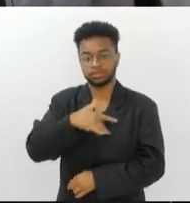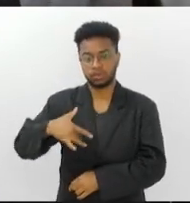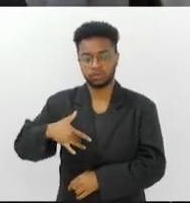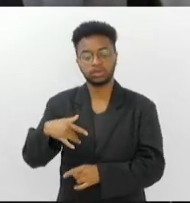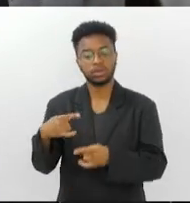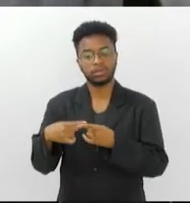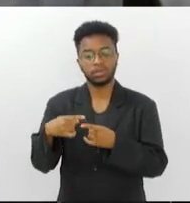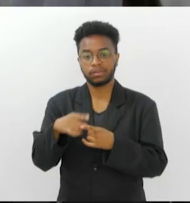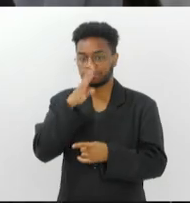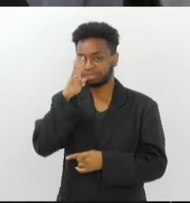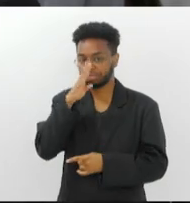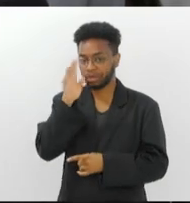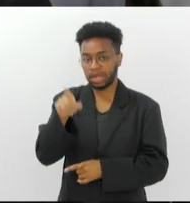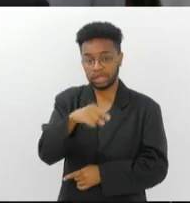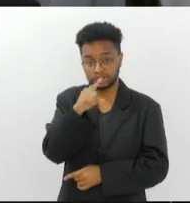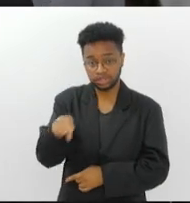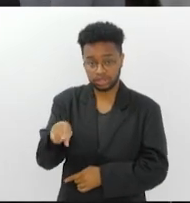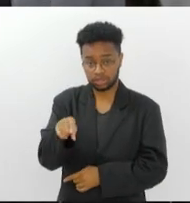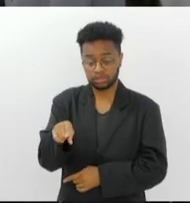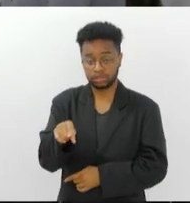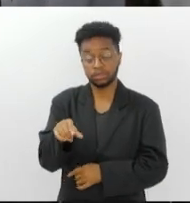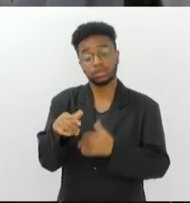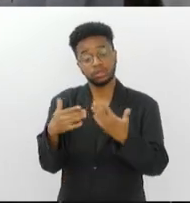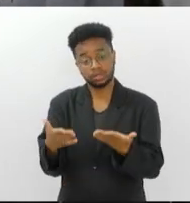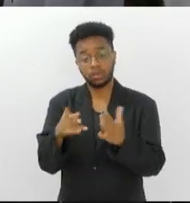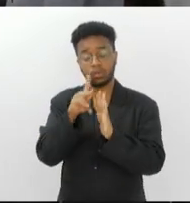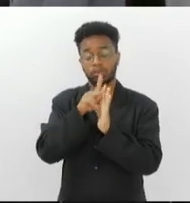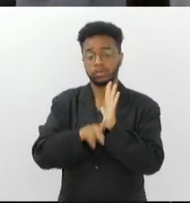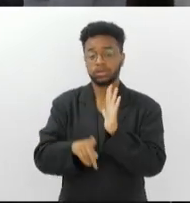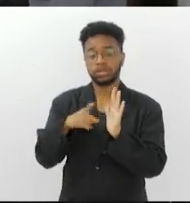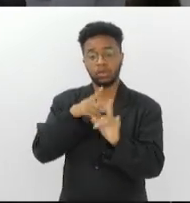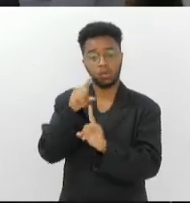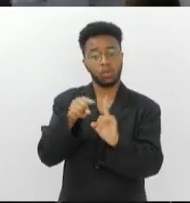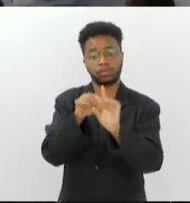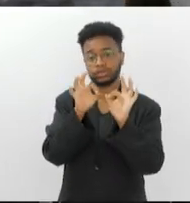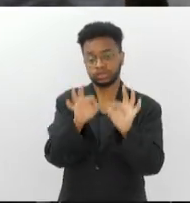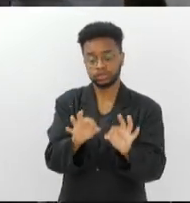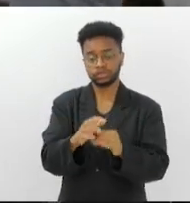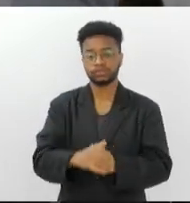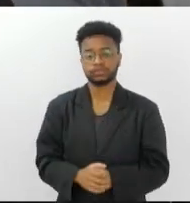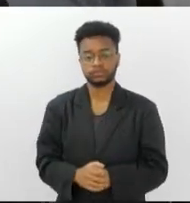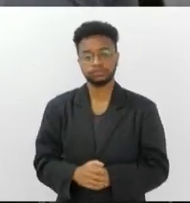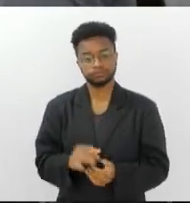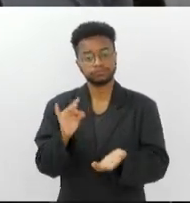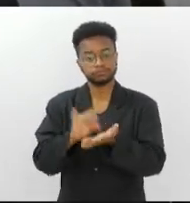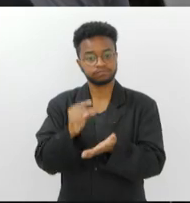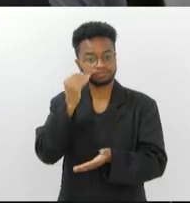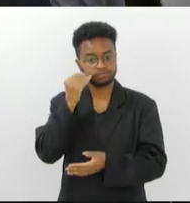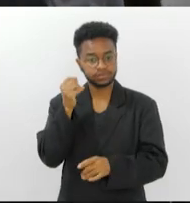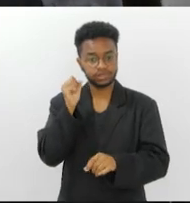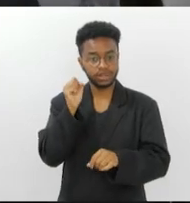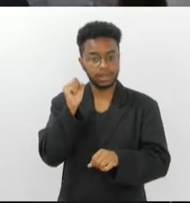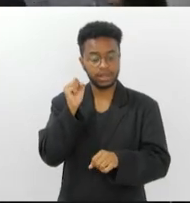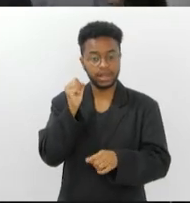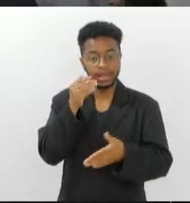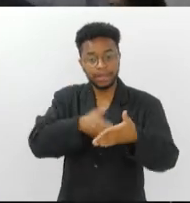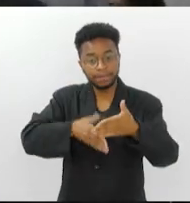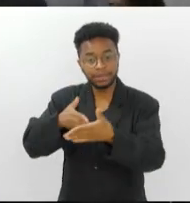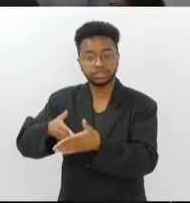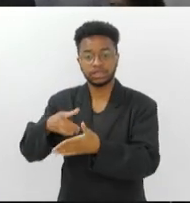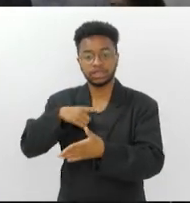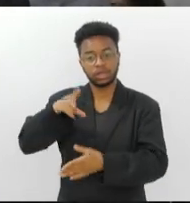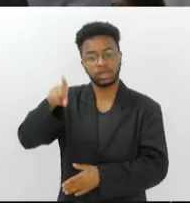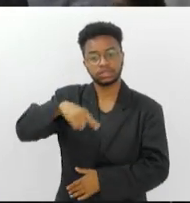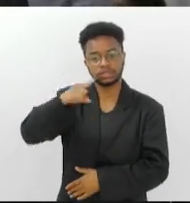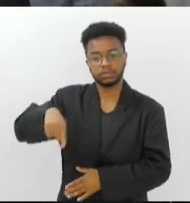indevidos, unilaterais, cessassem, esse projeto ele tem essa finalidade de fato, impedir que haja um cancelamento unilateral